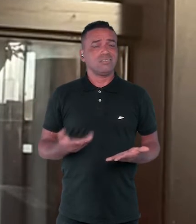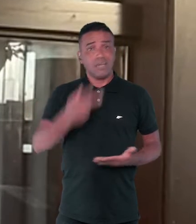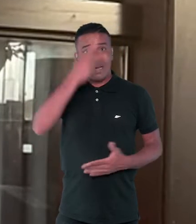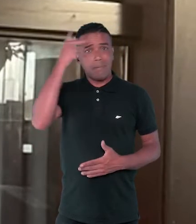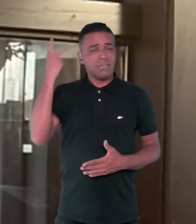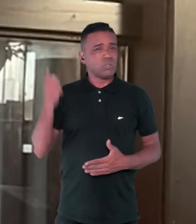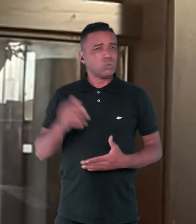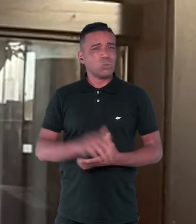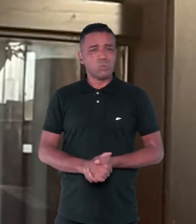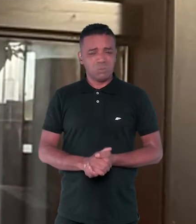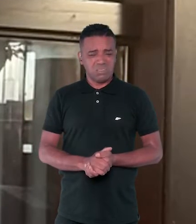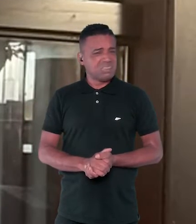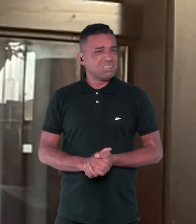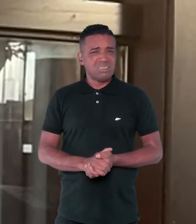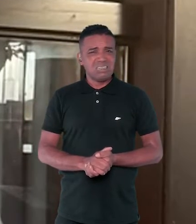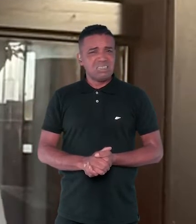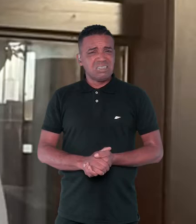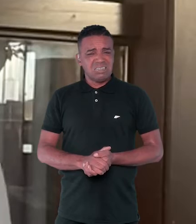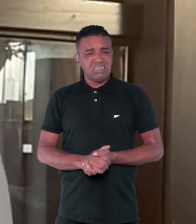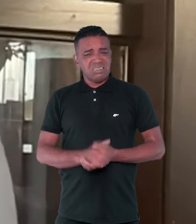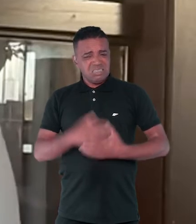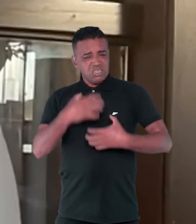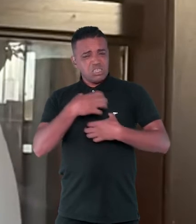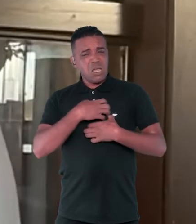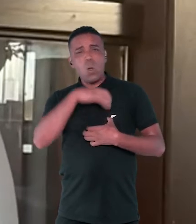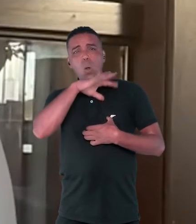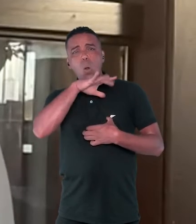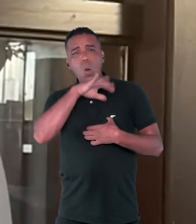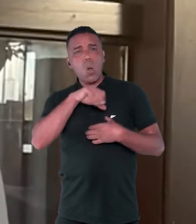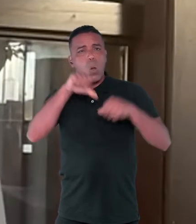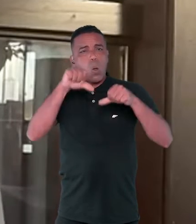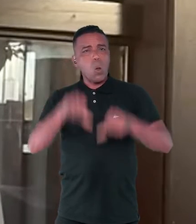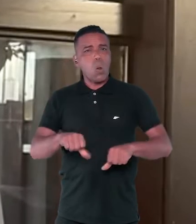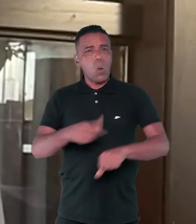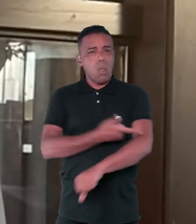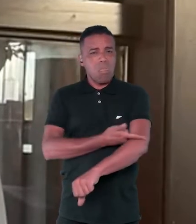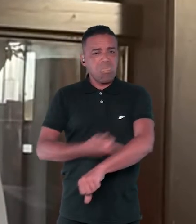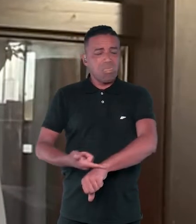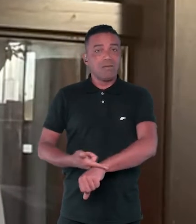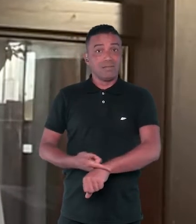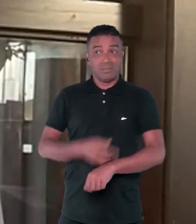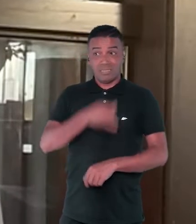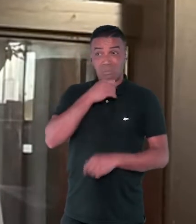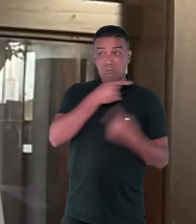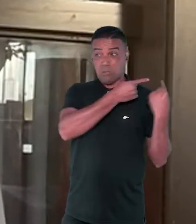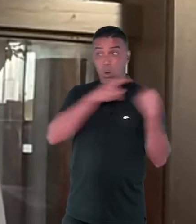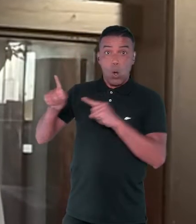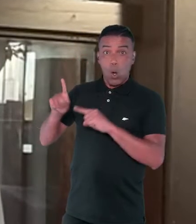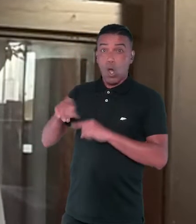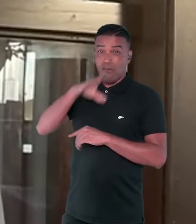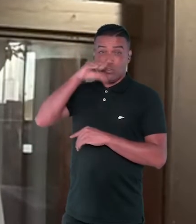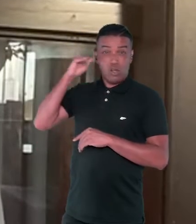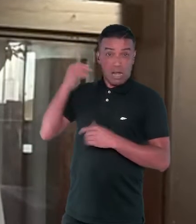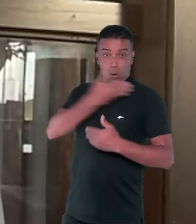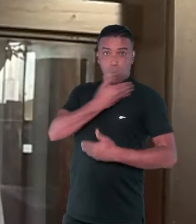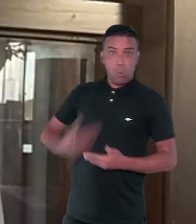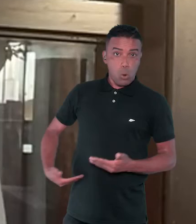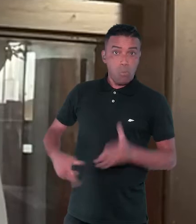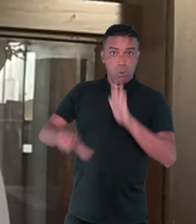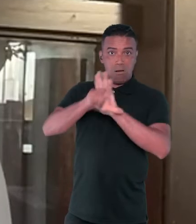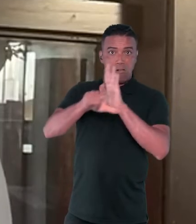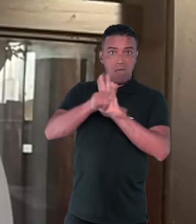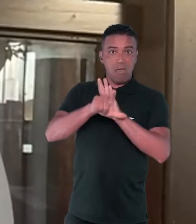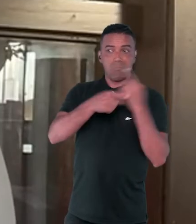está tão azeda? Por que ela tá... Aliás, aquela placa que tem lá, né? Desacatar servidor público é crime, lei tal, tal, tal, tal, tal,